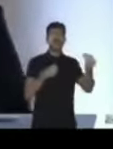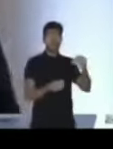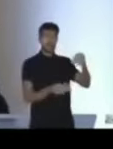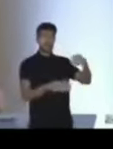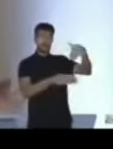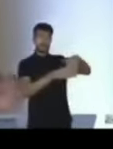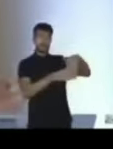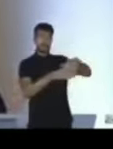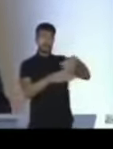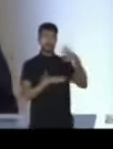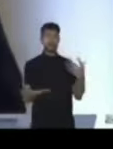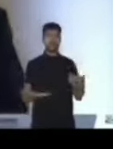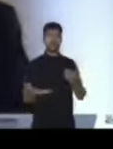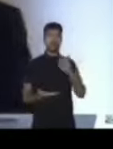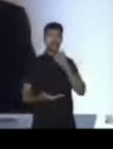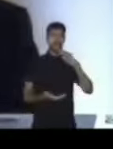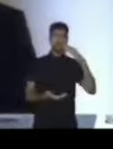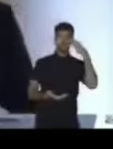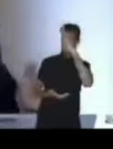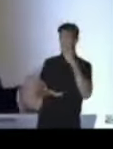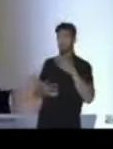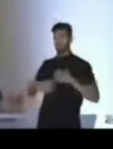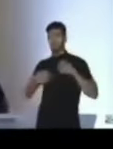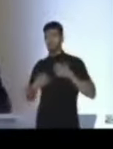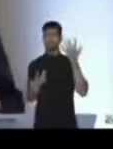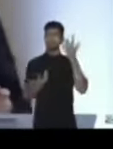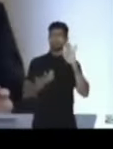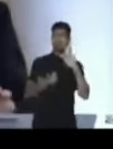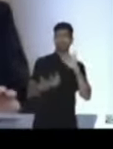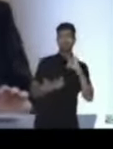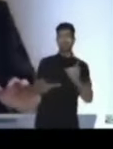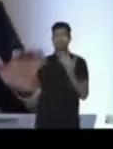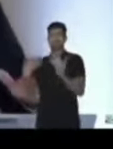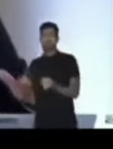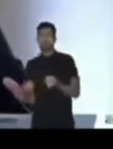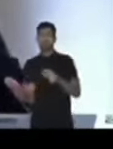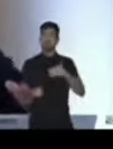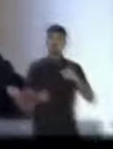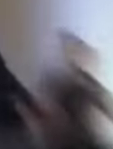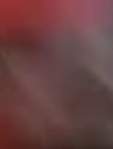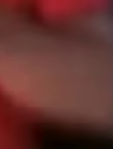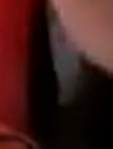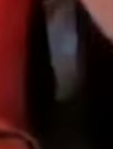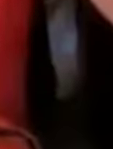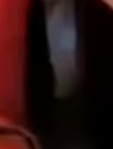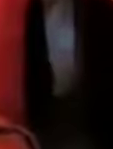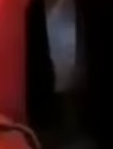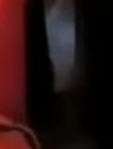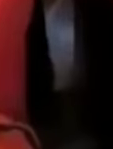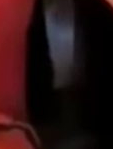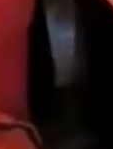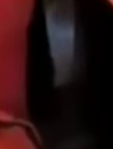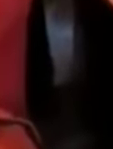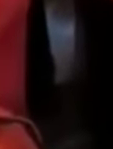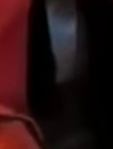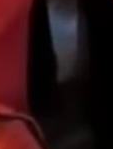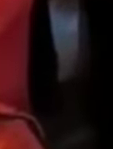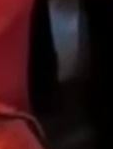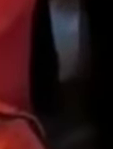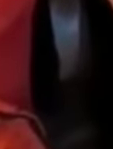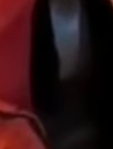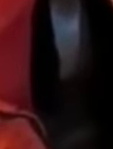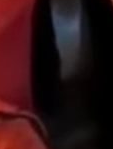bravo, dizer que não sabe se vai entregar, que não sabe se vai aceitar, que vai ter Capitólio, não. Ele calminho, entendeu? O STF é nosso,